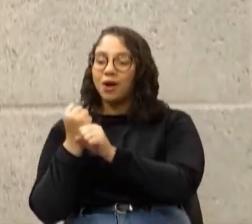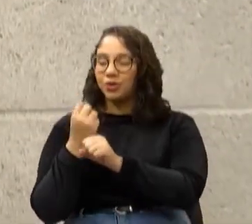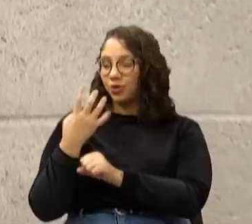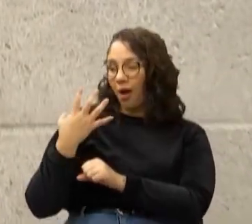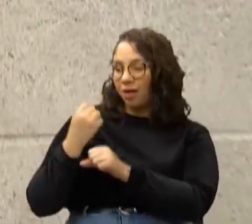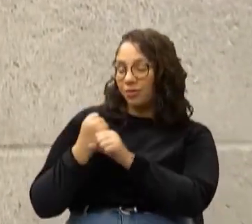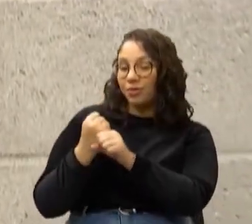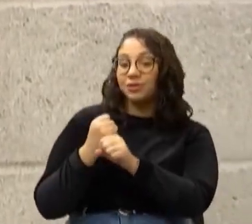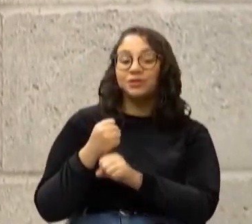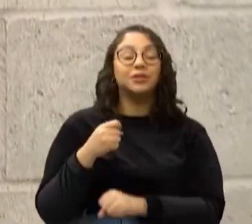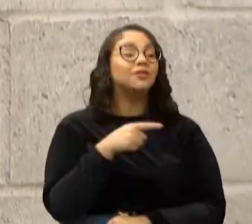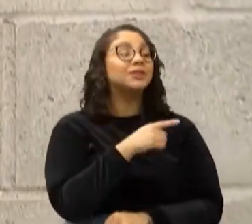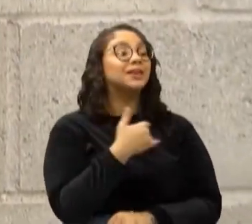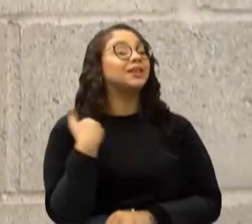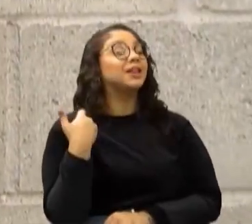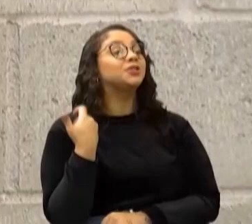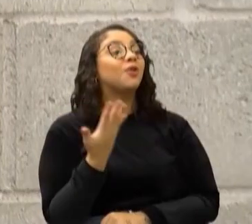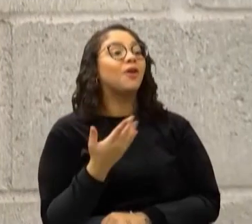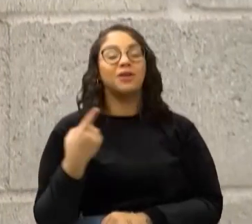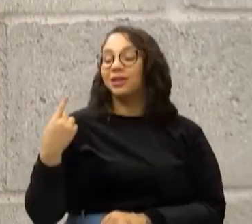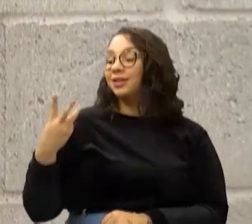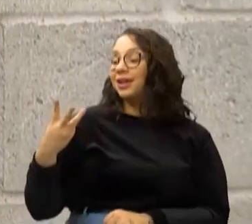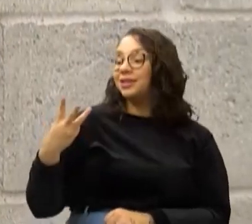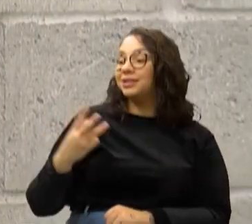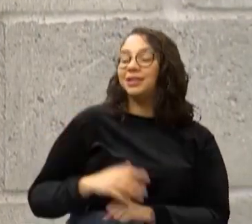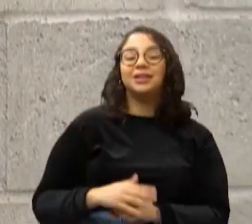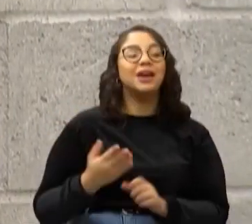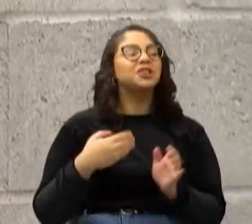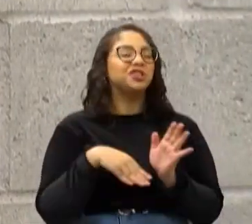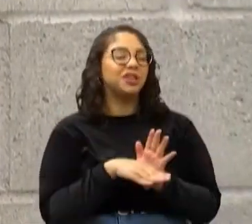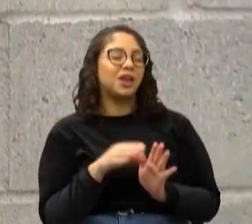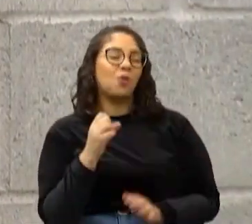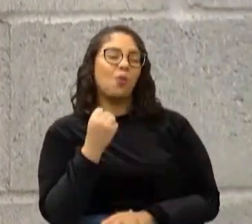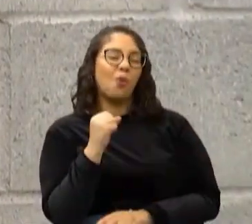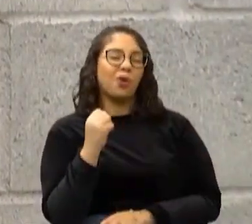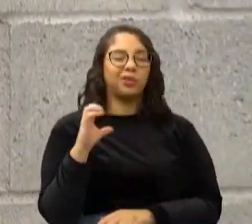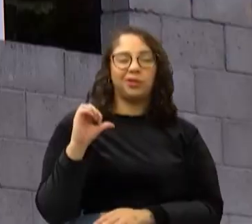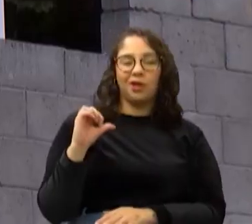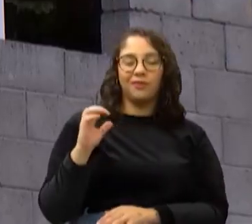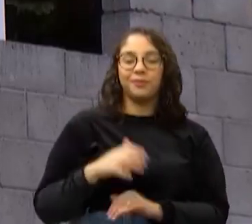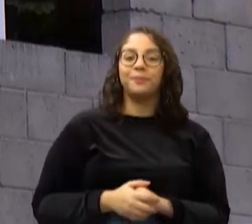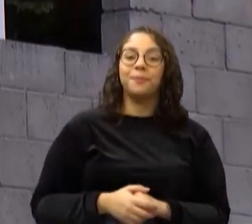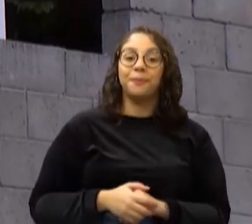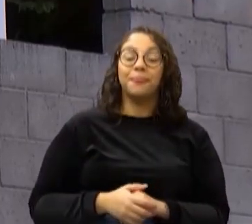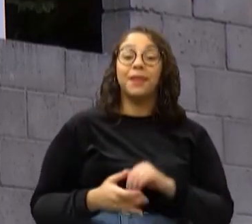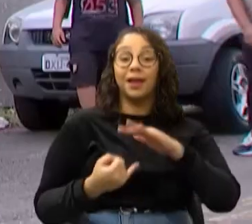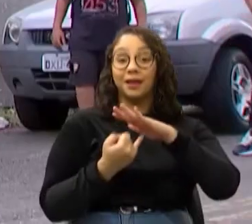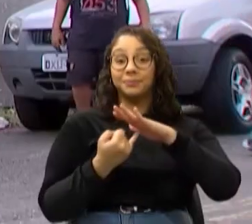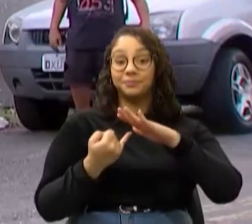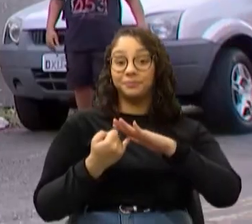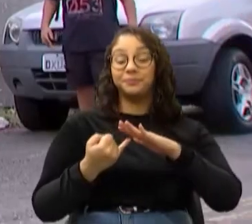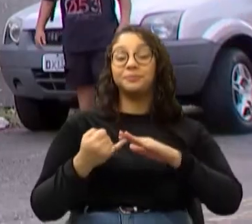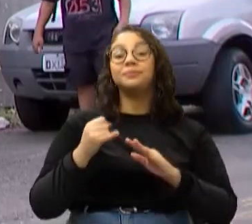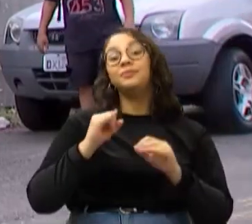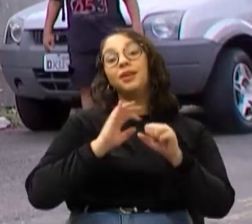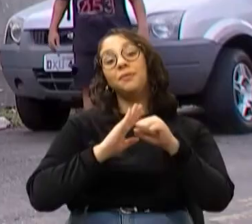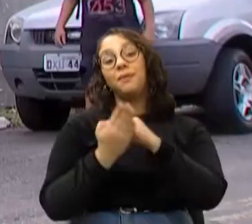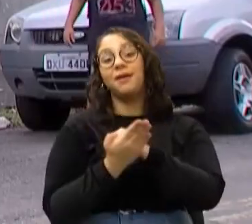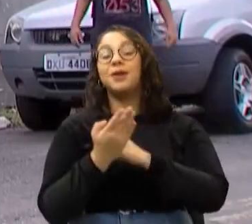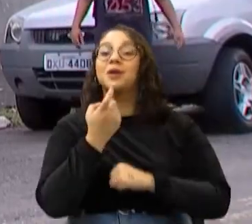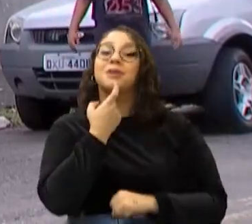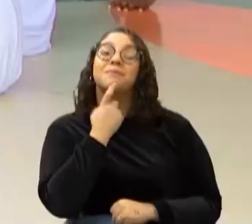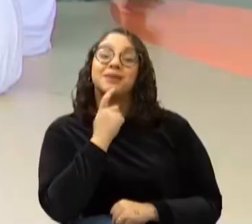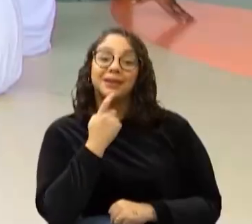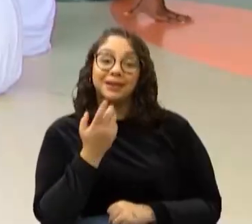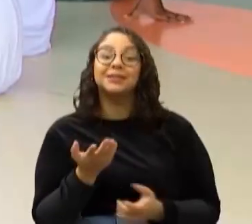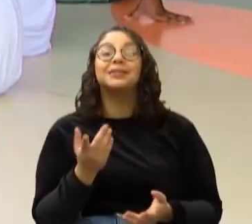4 anos, mais ou menos. Você tem quantos anos? 13. Chegou com? 8 ou 9. A entidade, que fica no Jardim